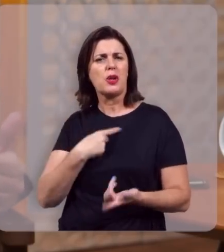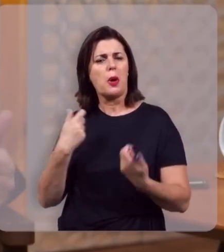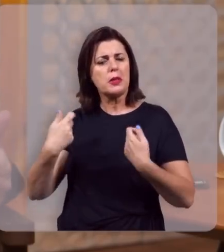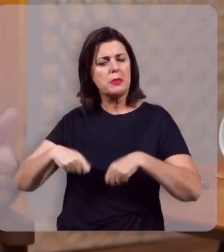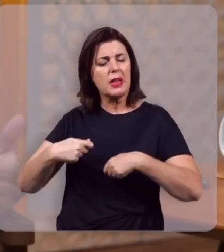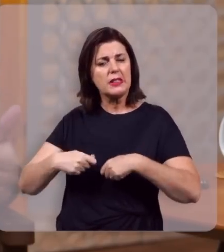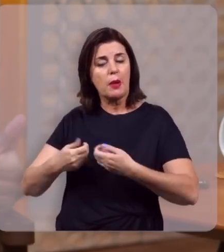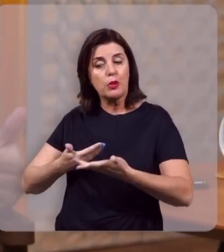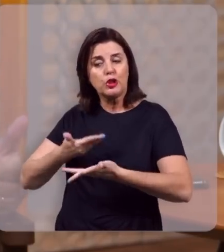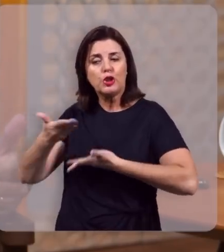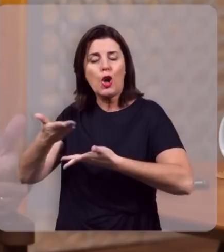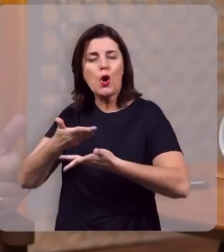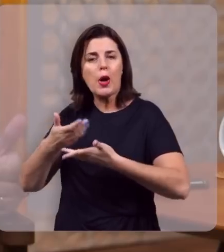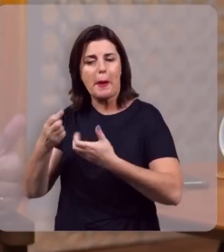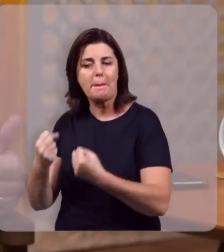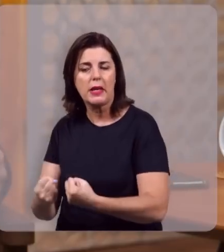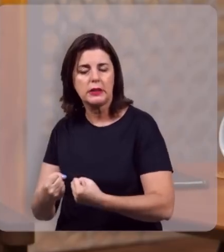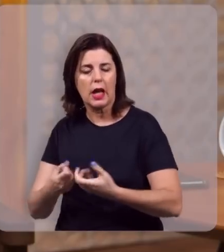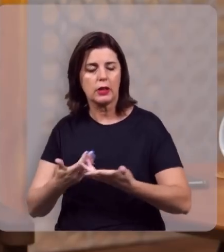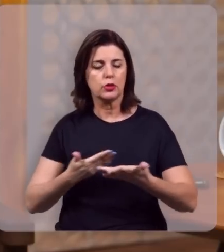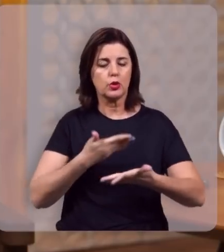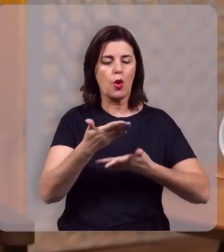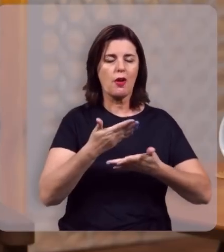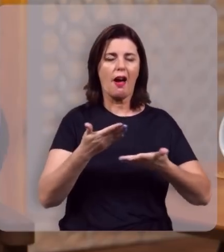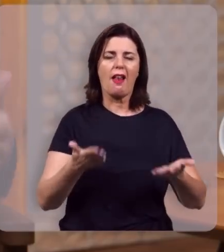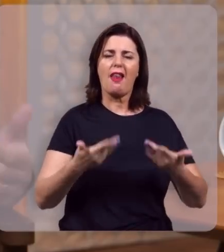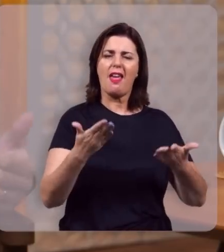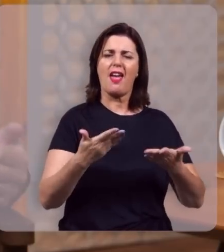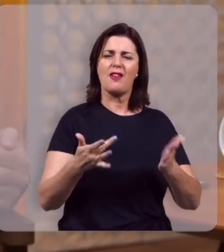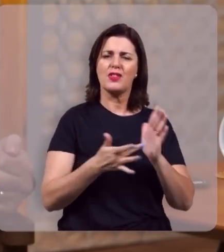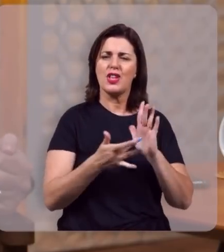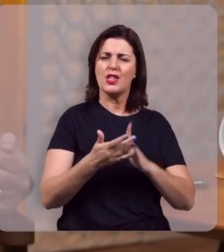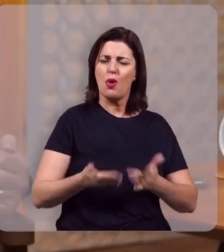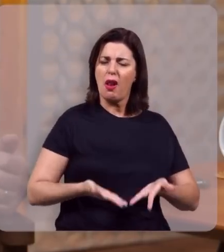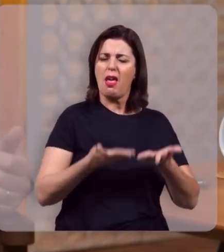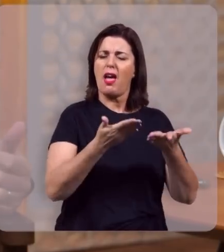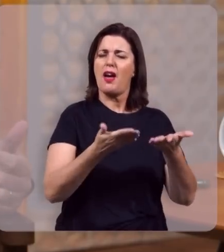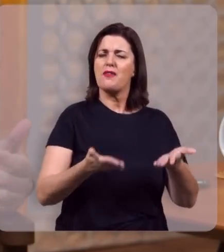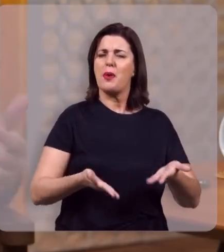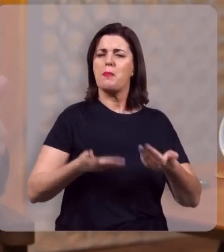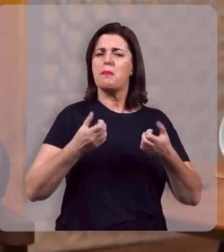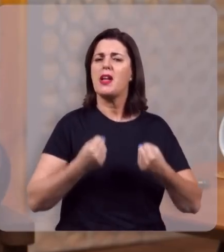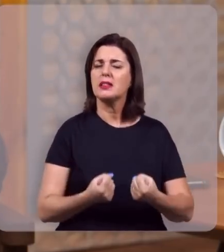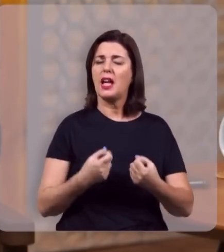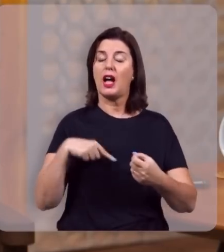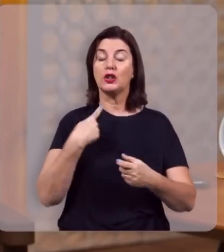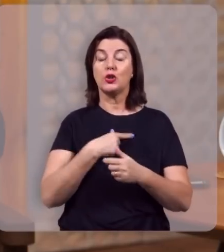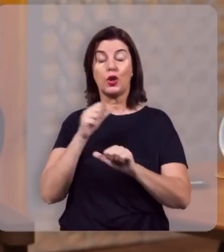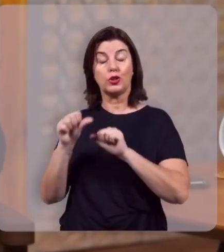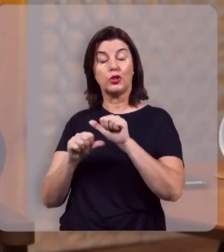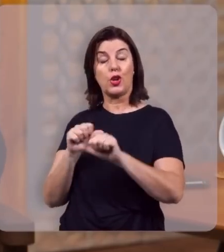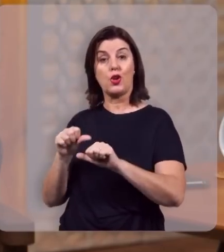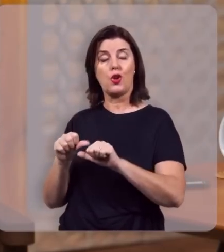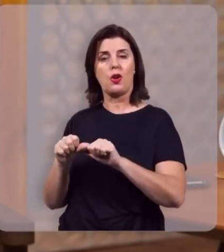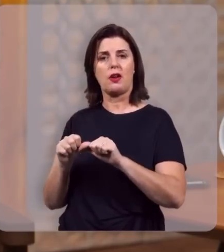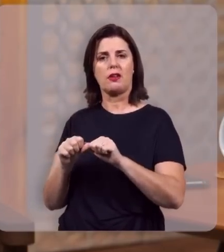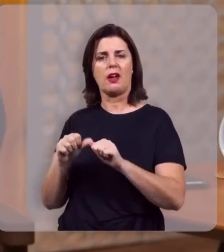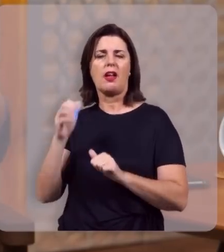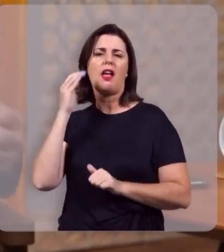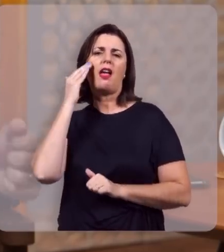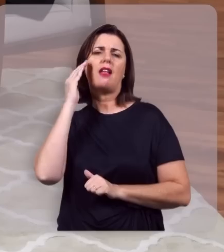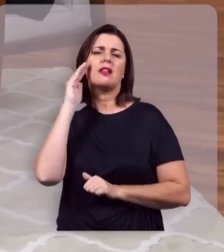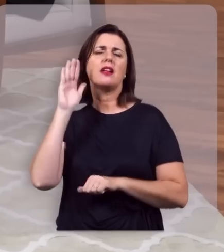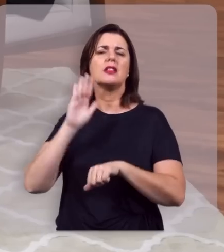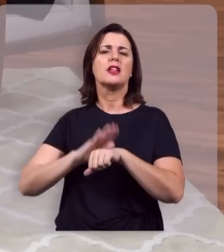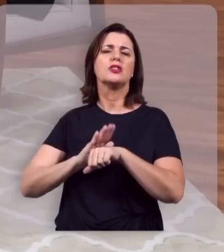de fato, trocar esse fardo e deixar Ele carregar o nosso fardo pesado, não seria então melhor nós entendermos isso e